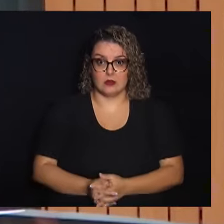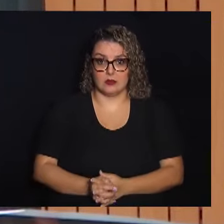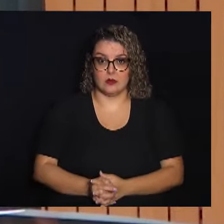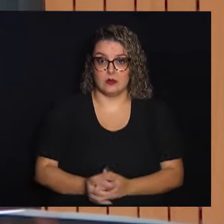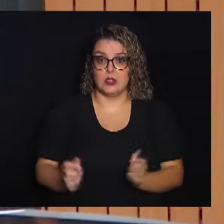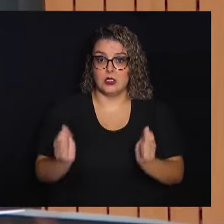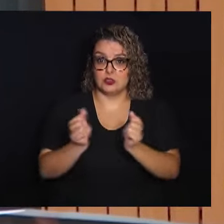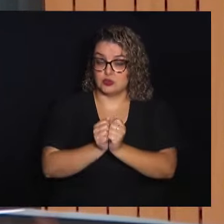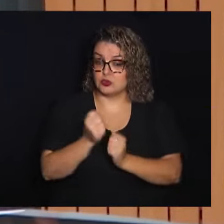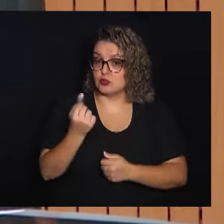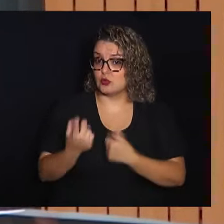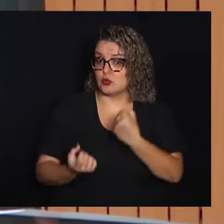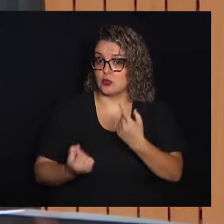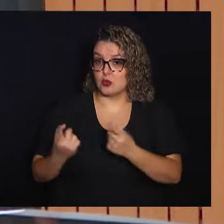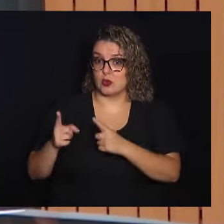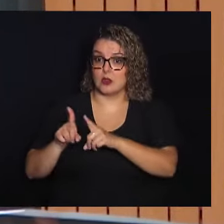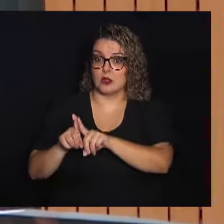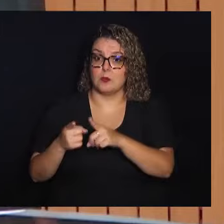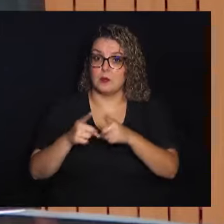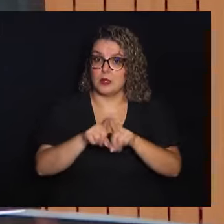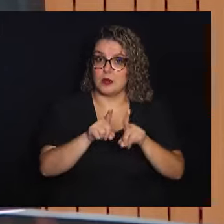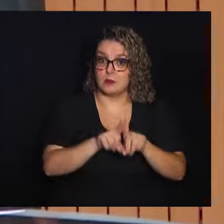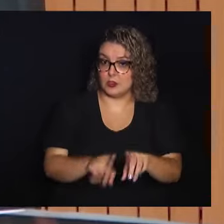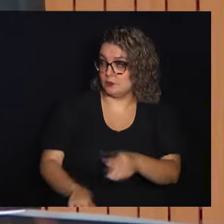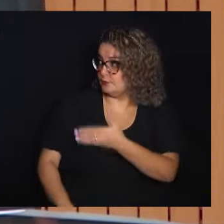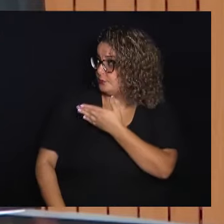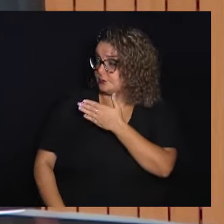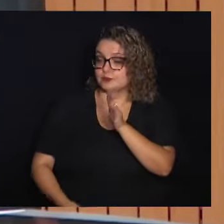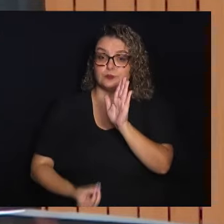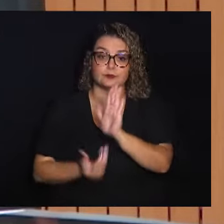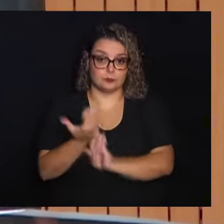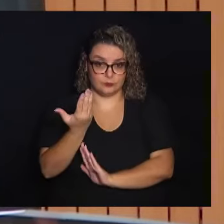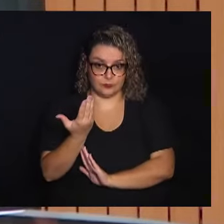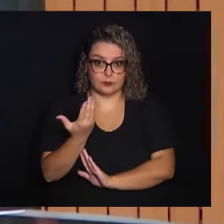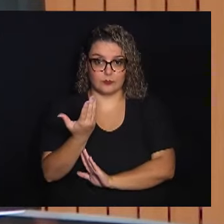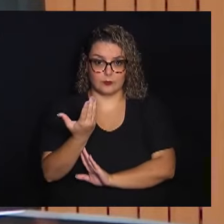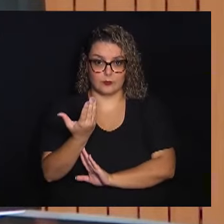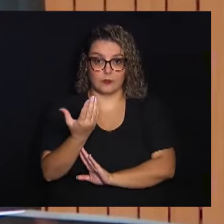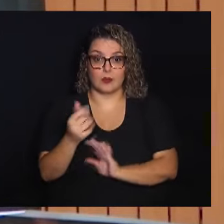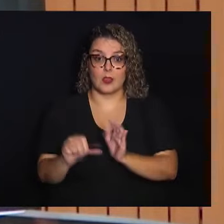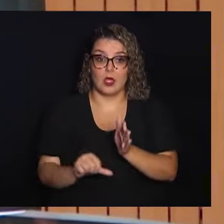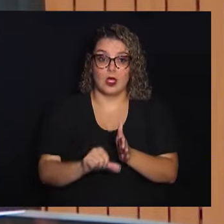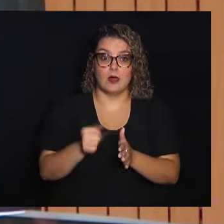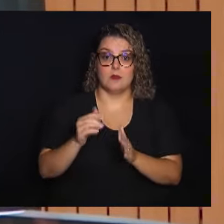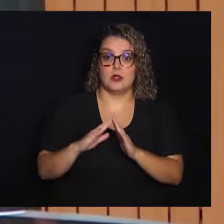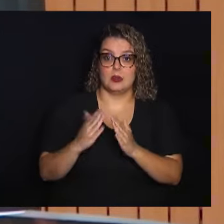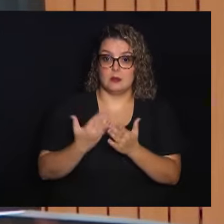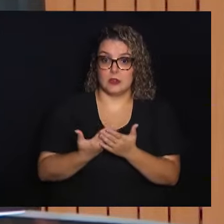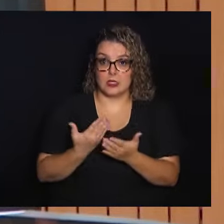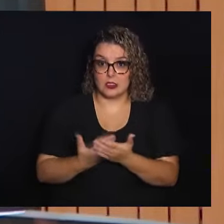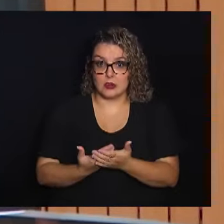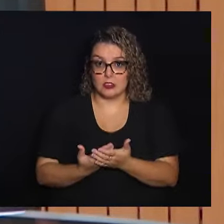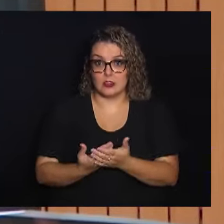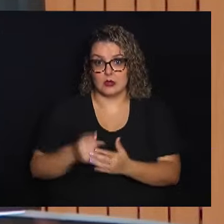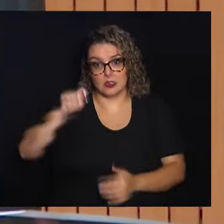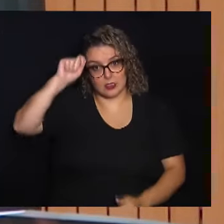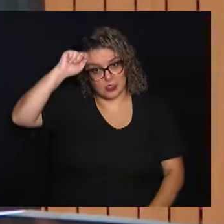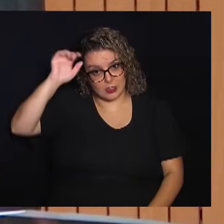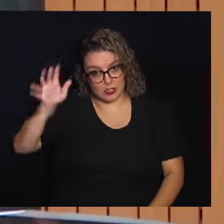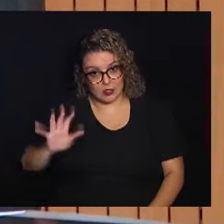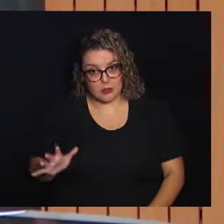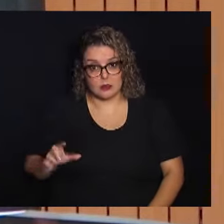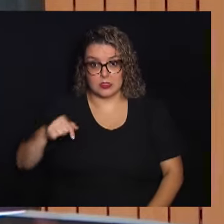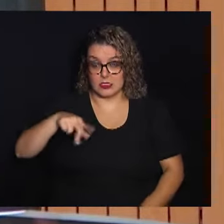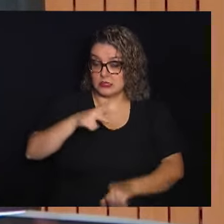também junto com algumas parceiras dela fundou a primeira escola